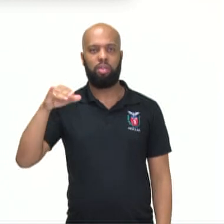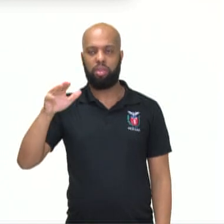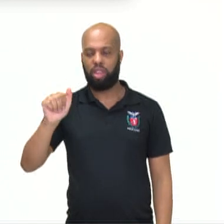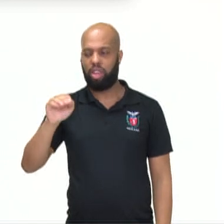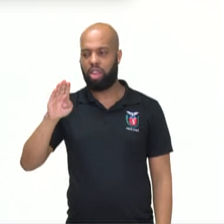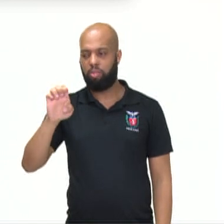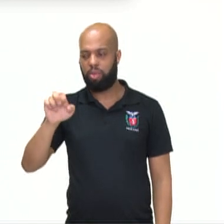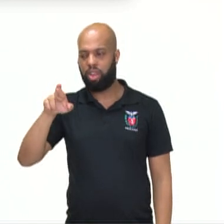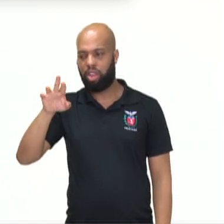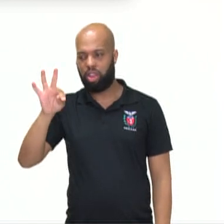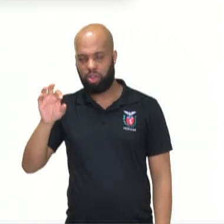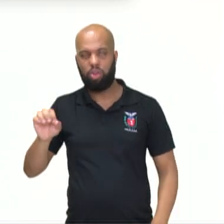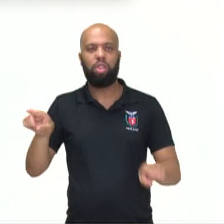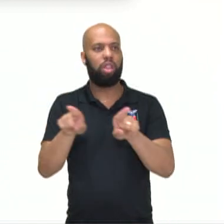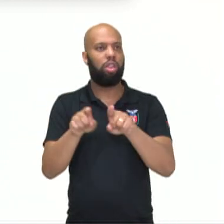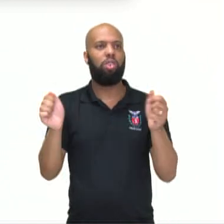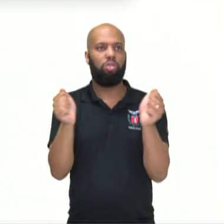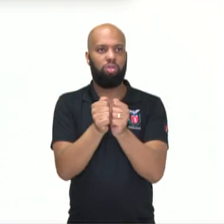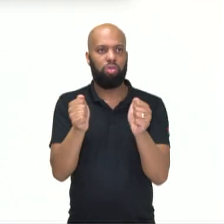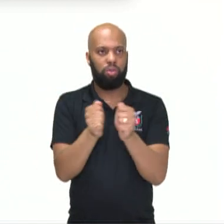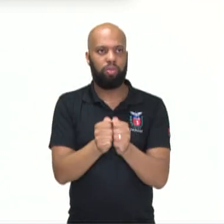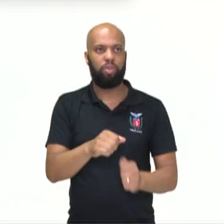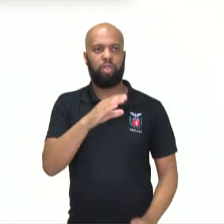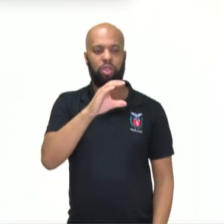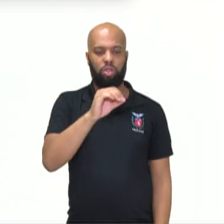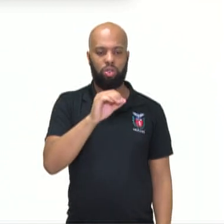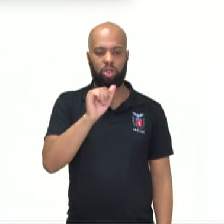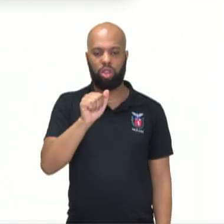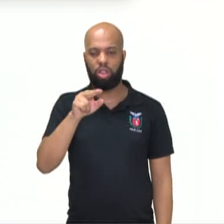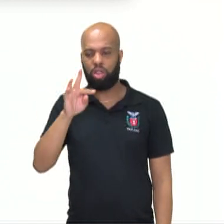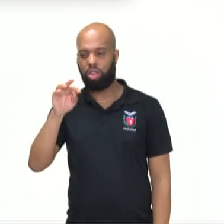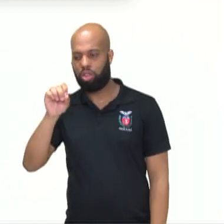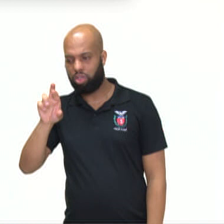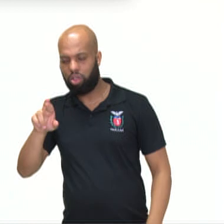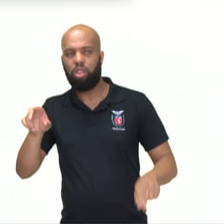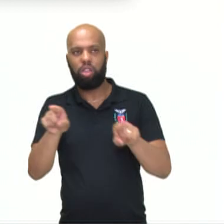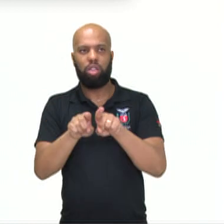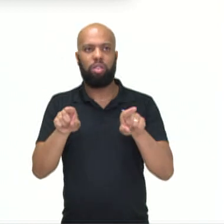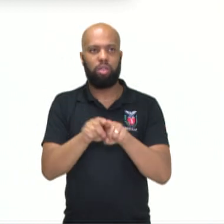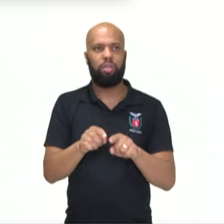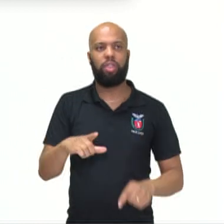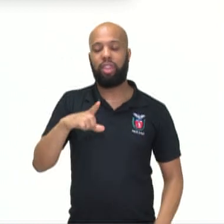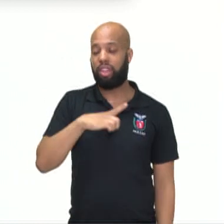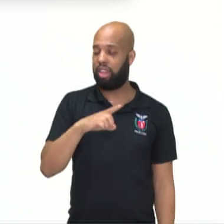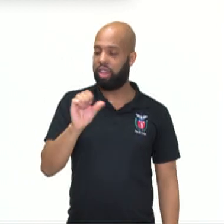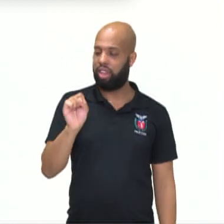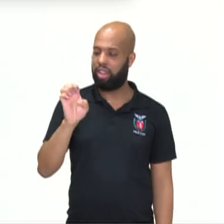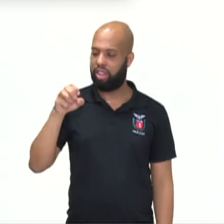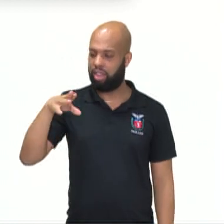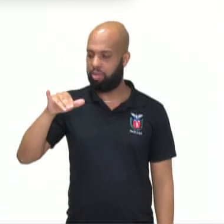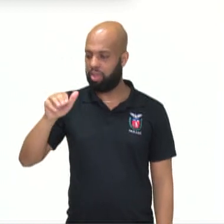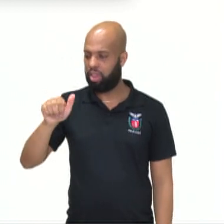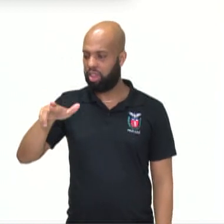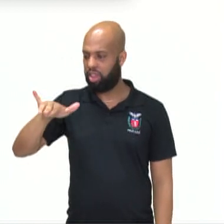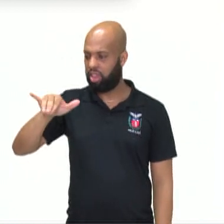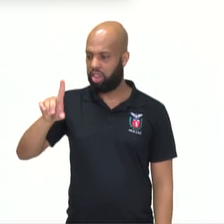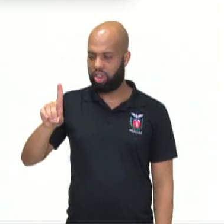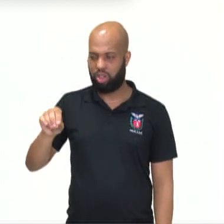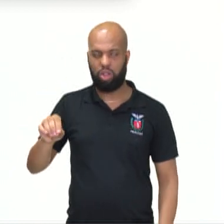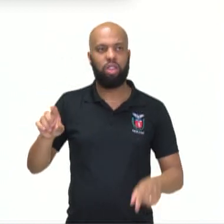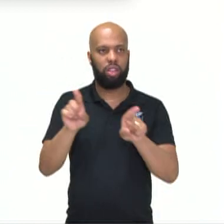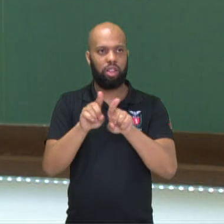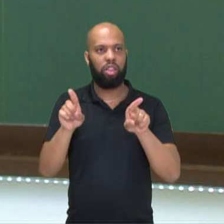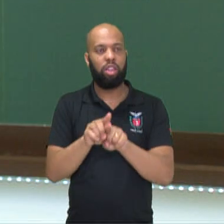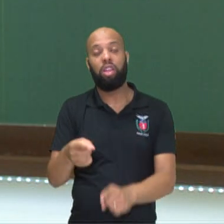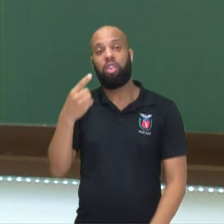Autoavaliação, tudo junto. O autor, né? Ó, semiárido. Por que aconteceu? Vejam